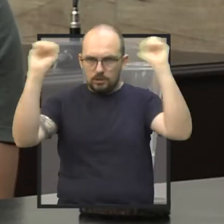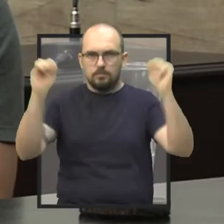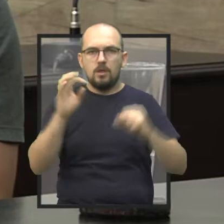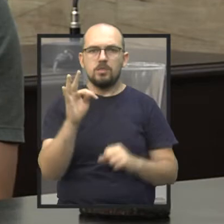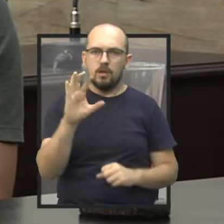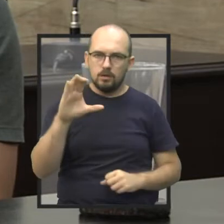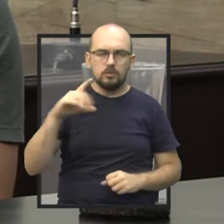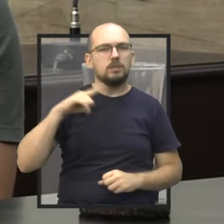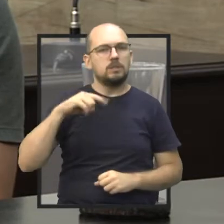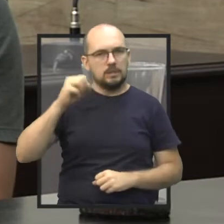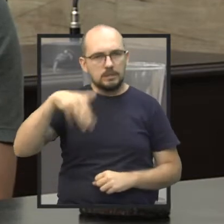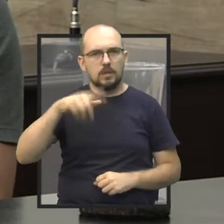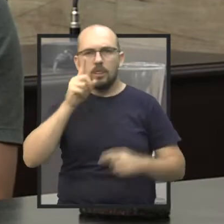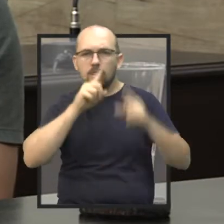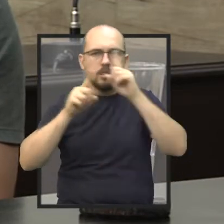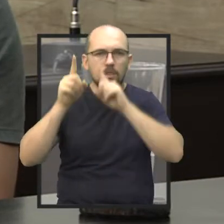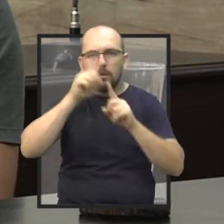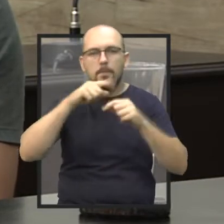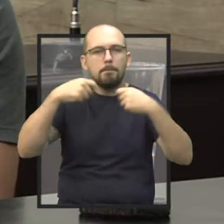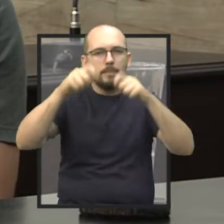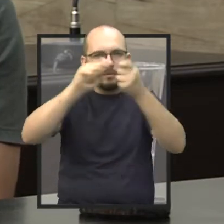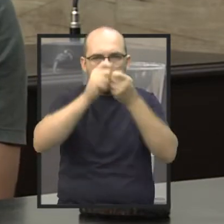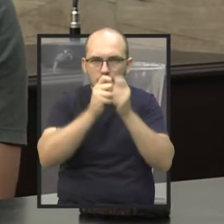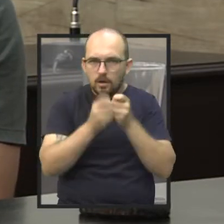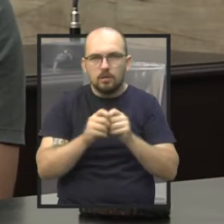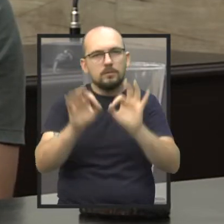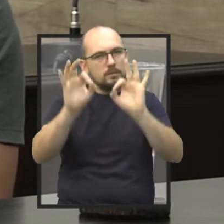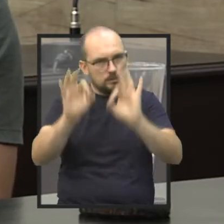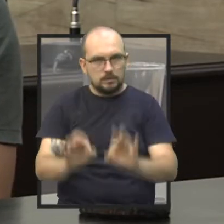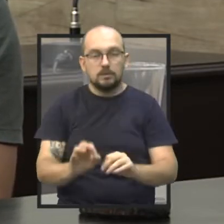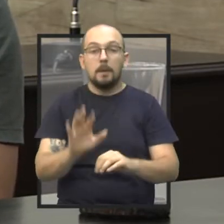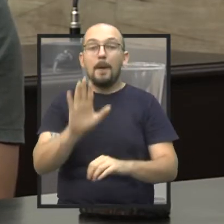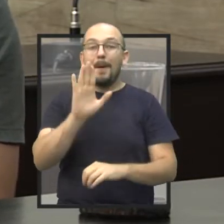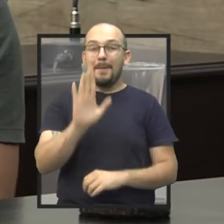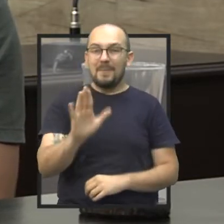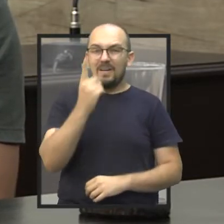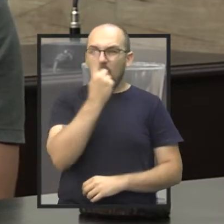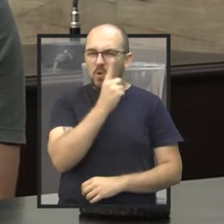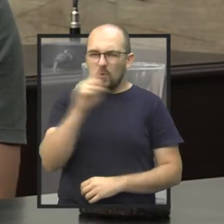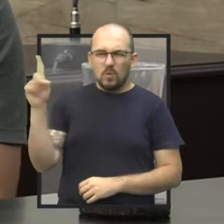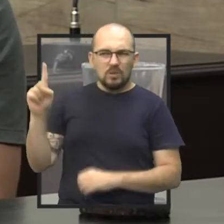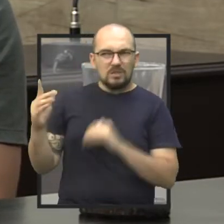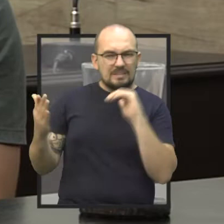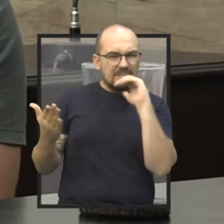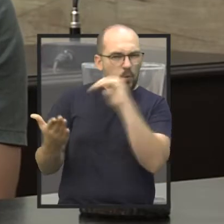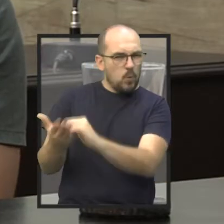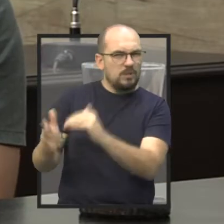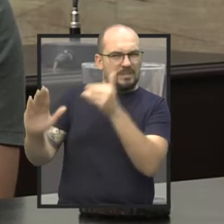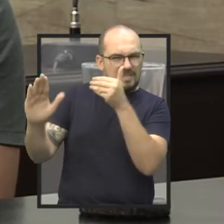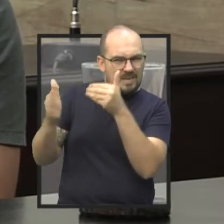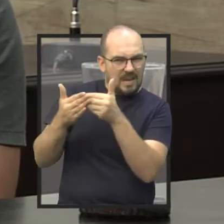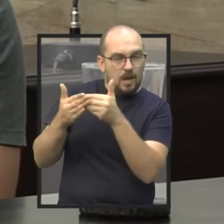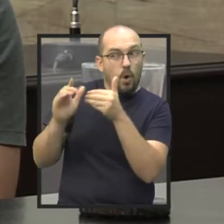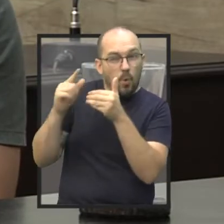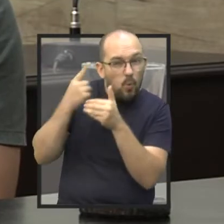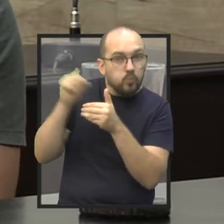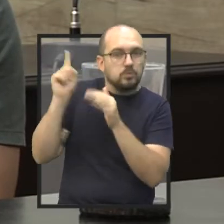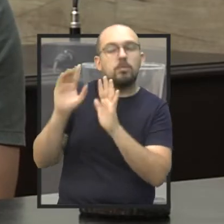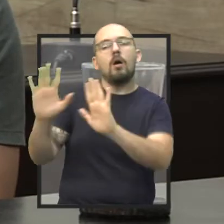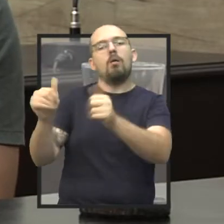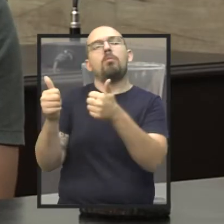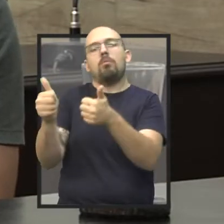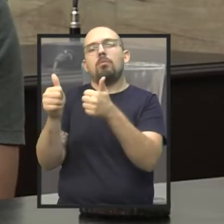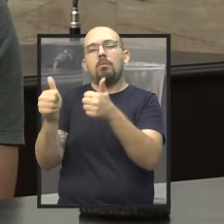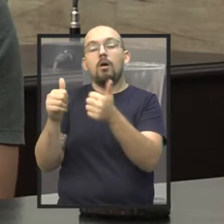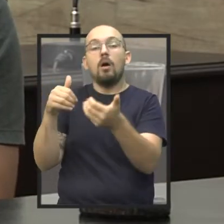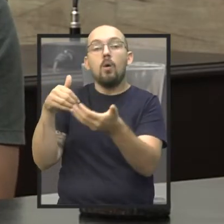irregularidades que eram necessárias serem adequadas. Em última instância, se era para fazer a extinção do IPMJ, então que colocasse